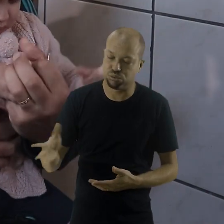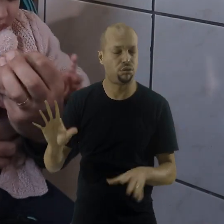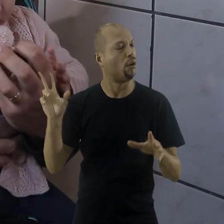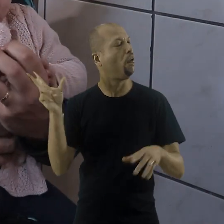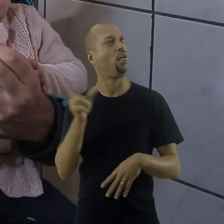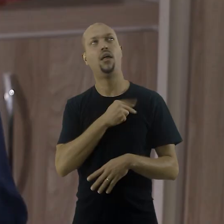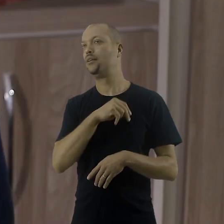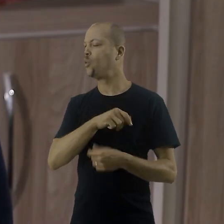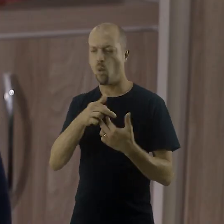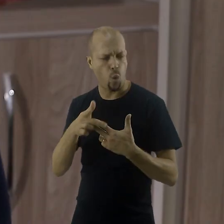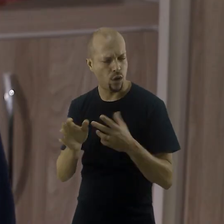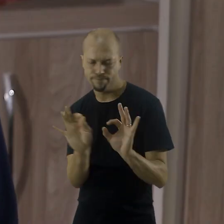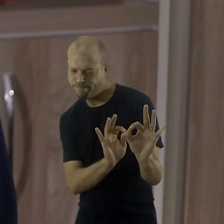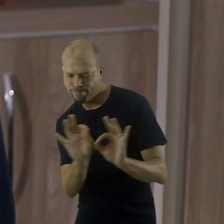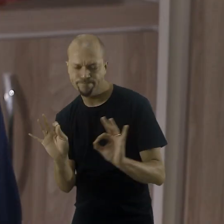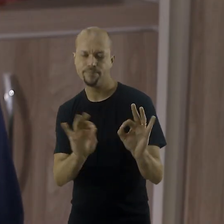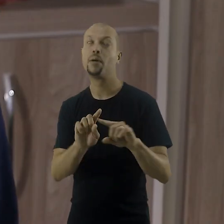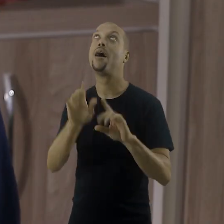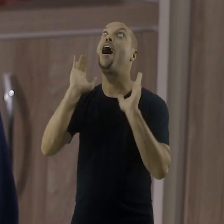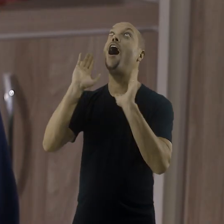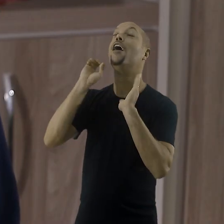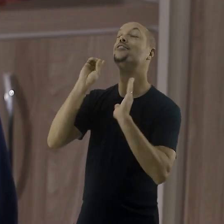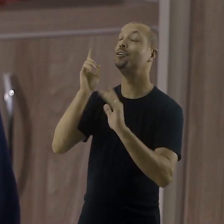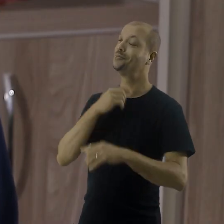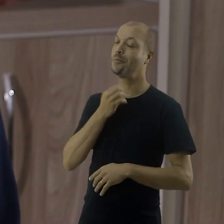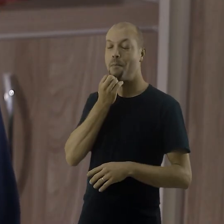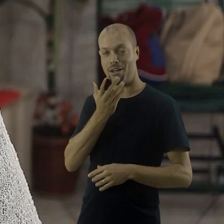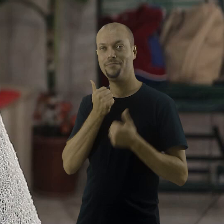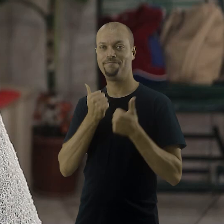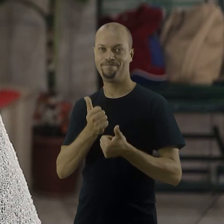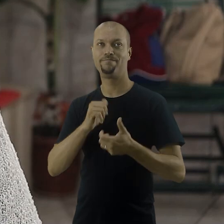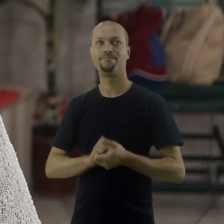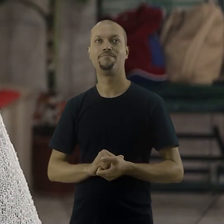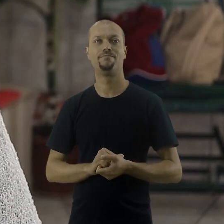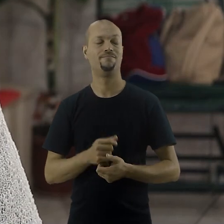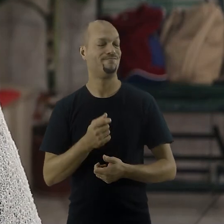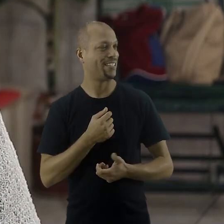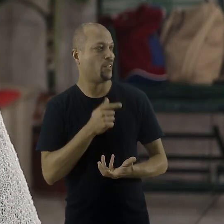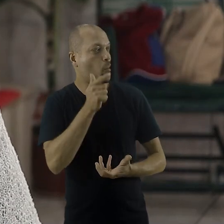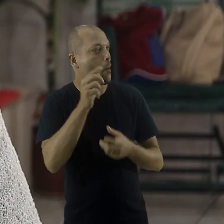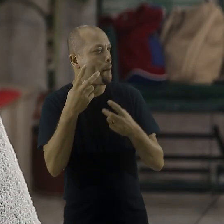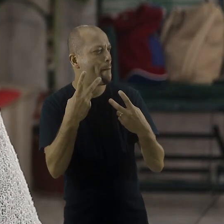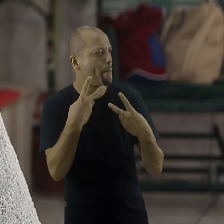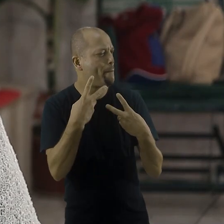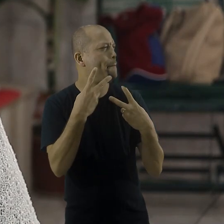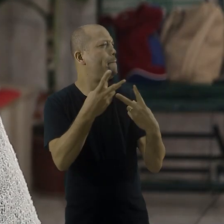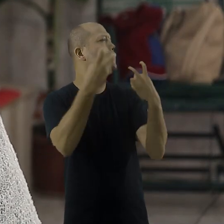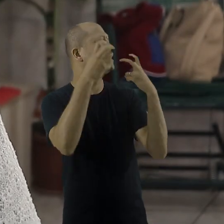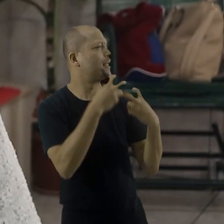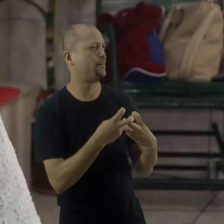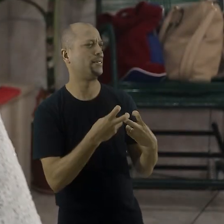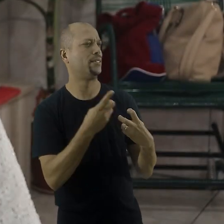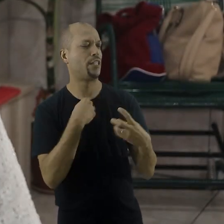para fazer, muita coisa para resolver. Mas graças a Deus, estou aqui mais uma vez. Eu consigo perceber as mudanças que esses